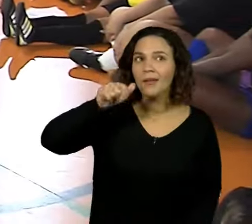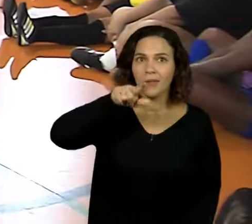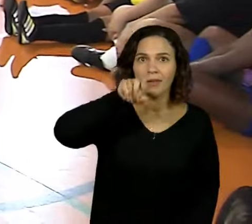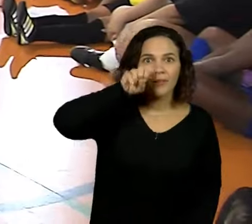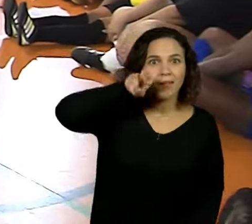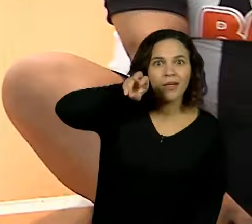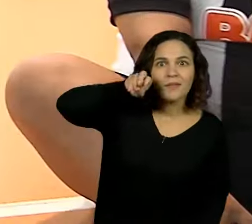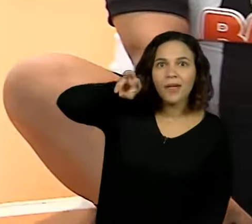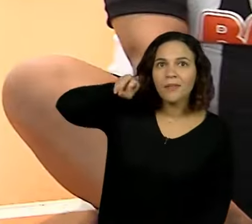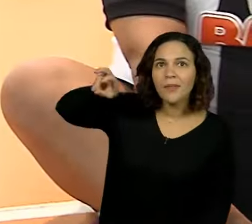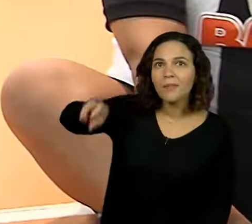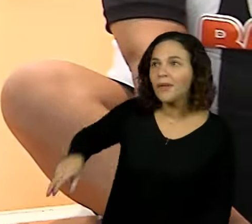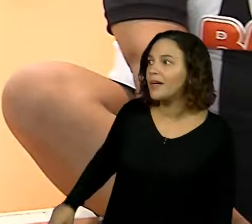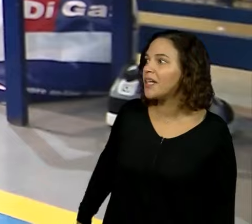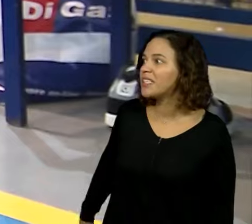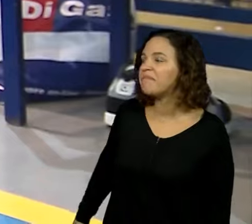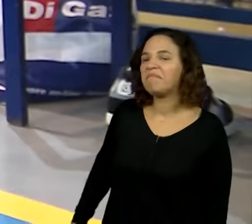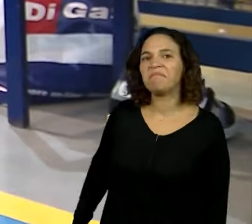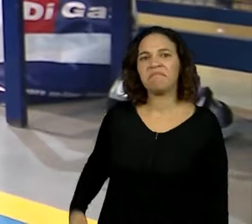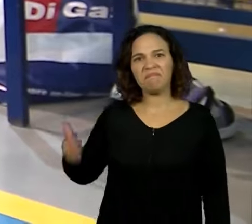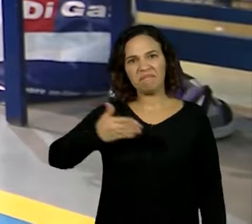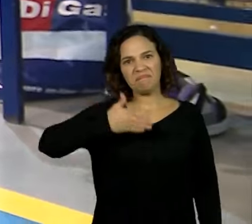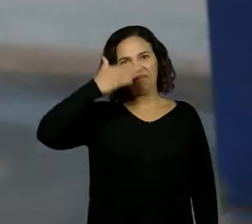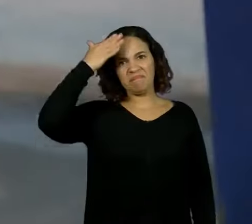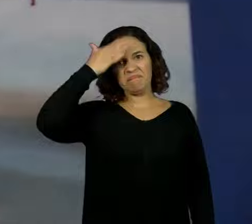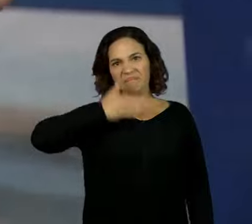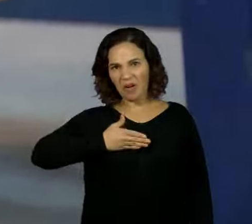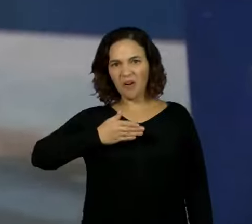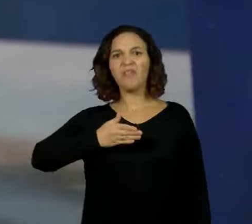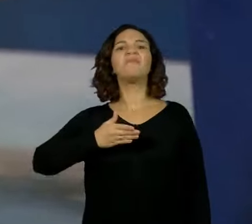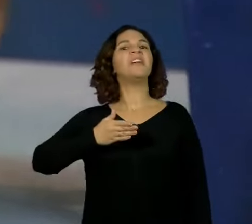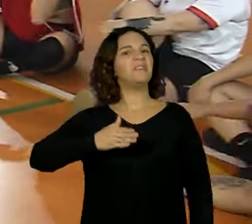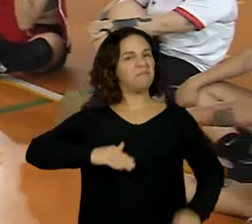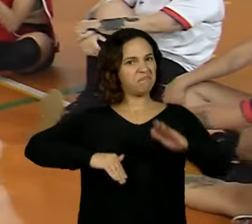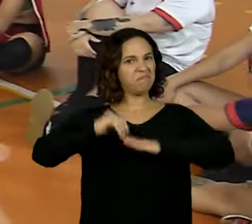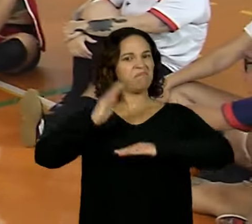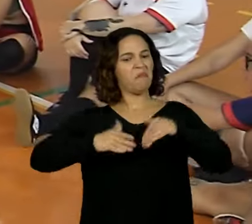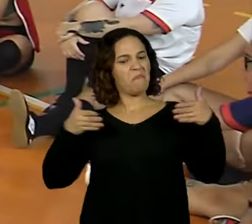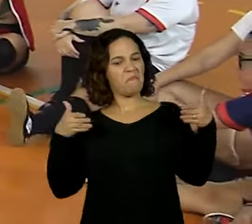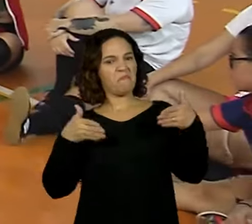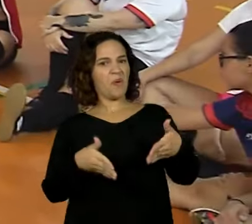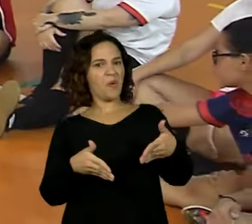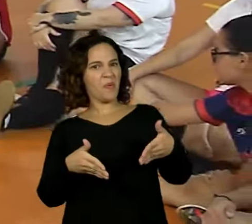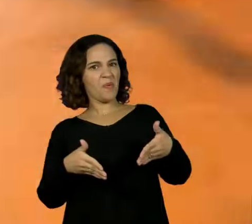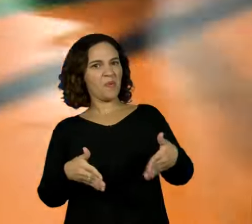está vendo vão mostrar que são craques dentro e fora da quadra.